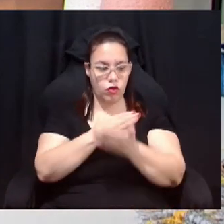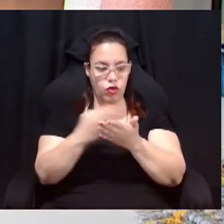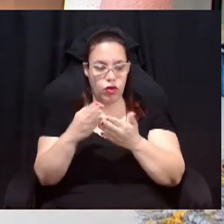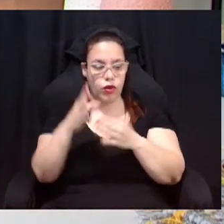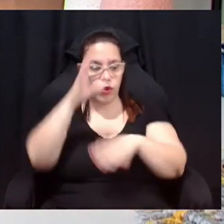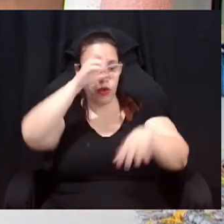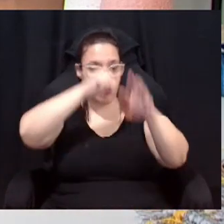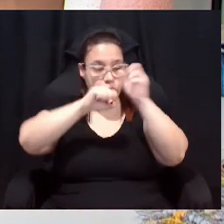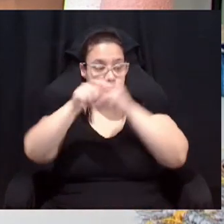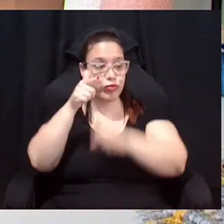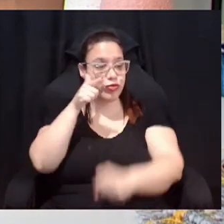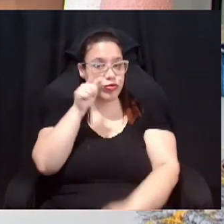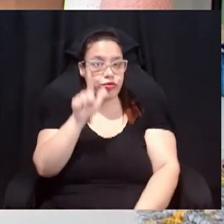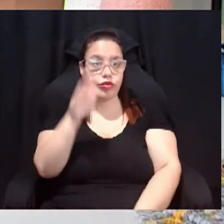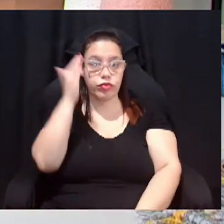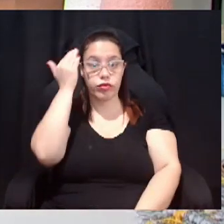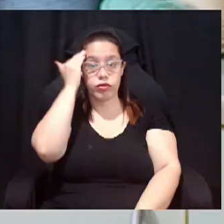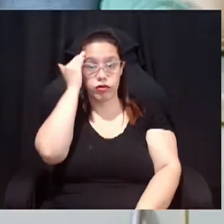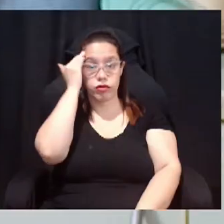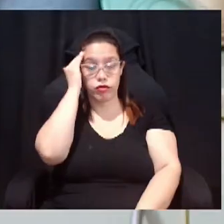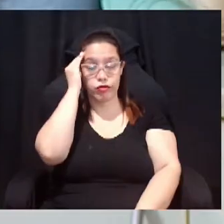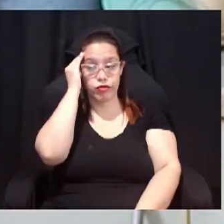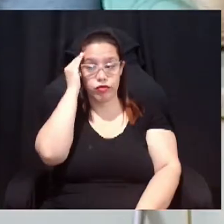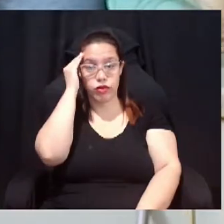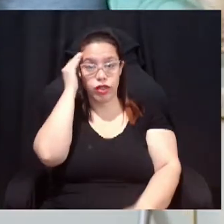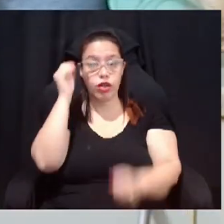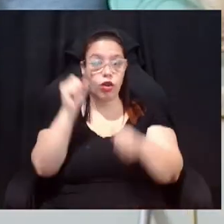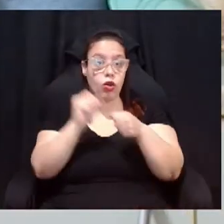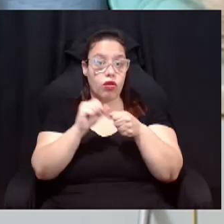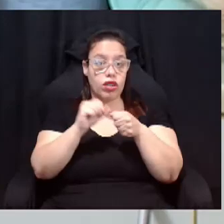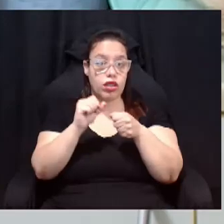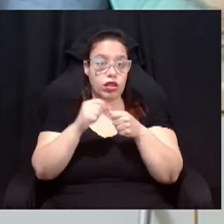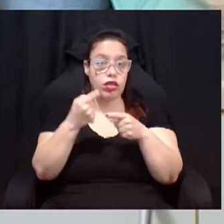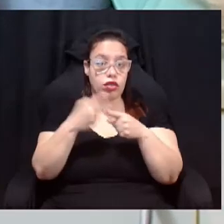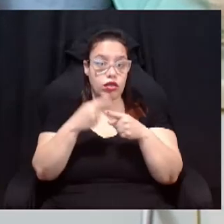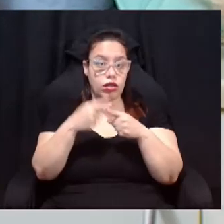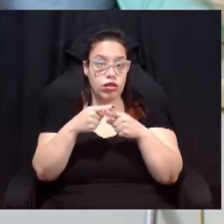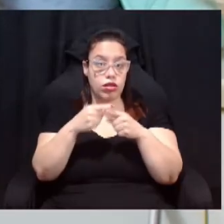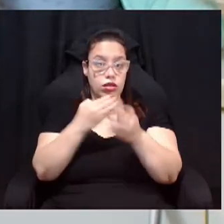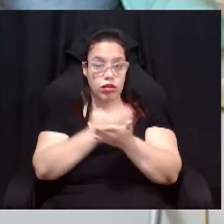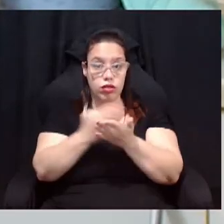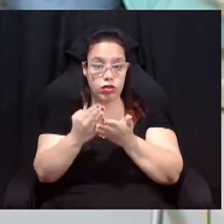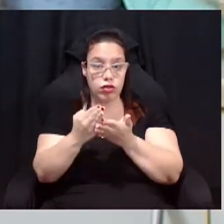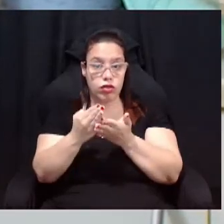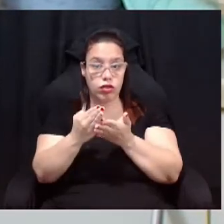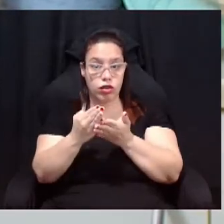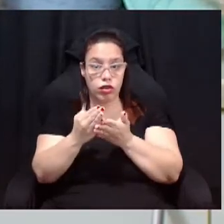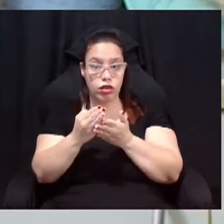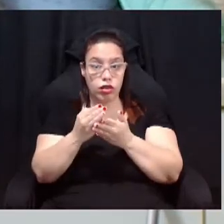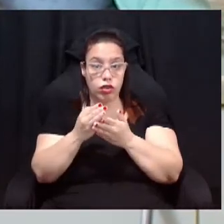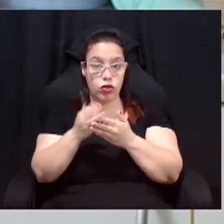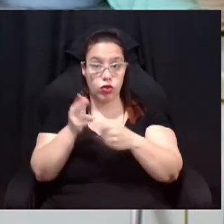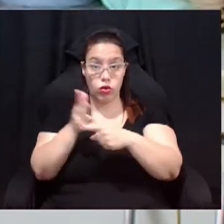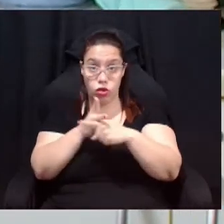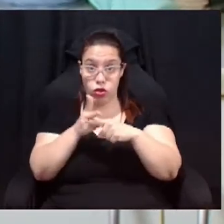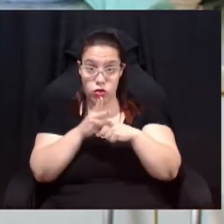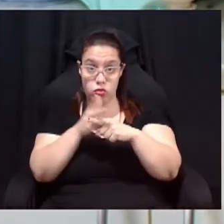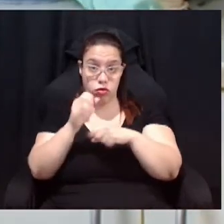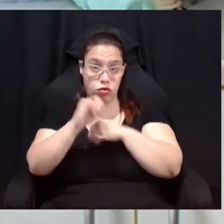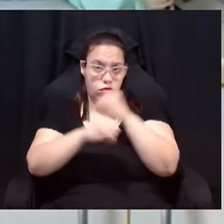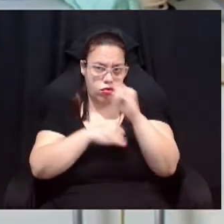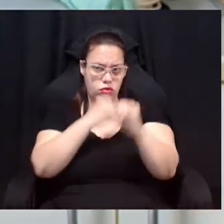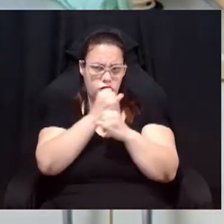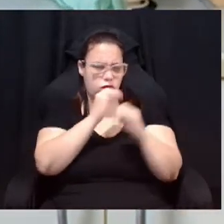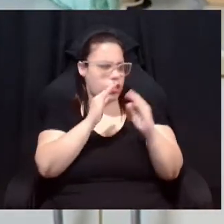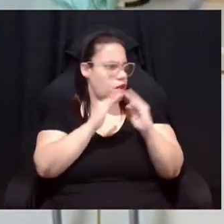conseguia entender o que elas estavam fazendo. Porque eu comecei a ver os vídeos pela internet, né? Tava em casa lá,